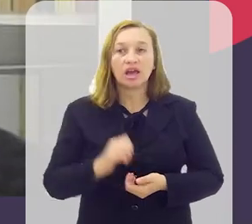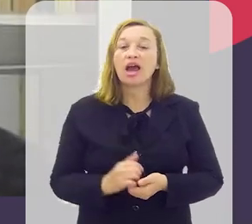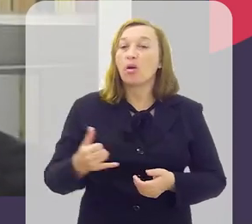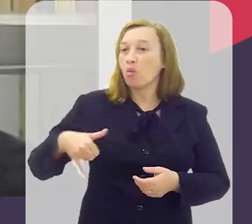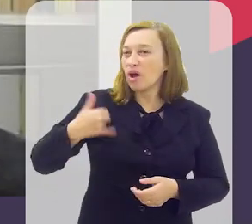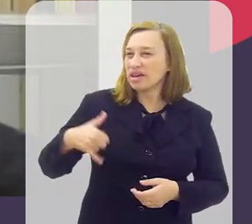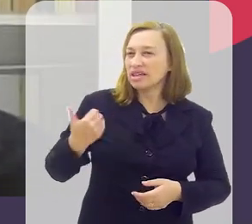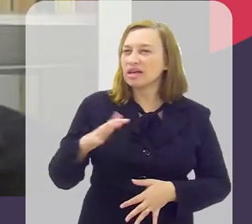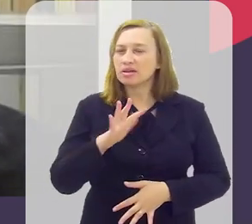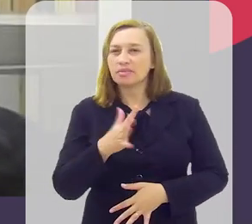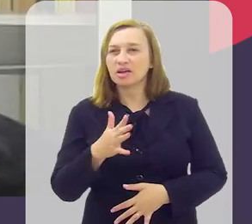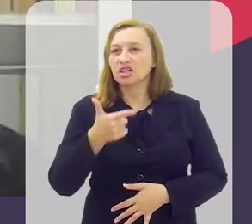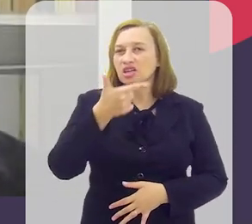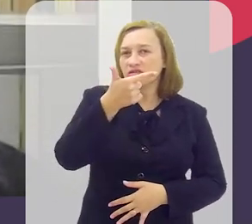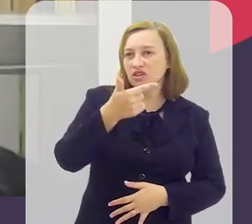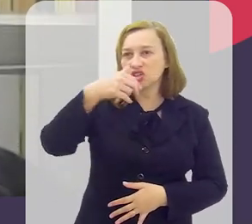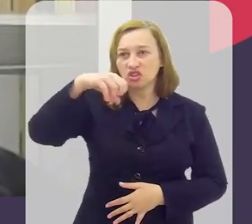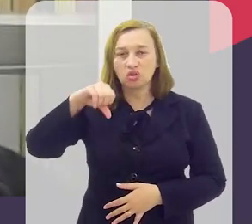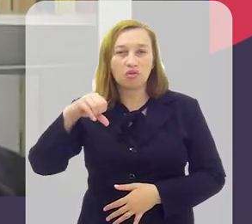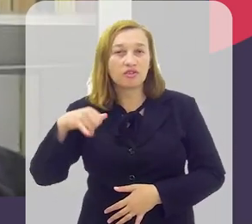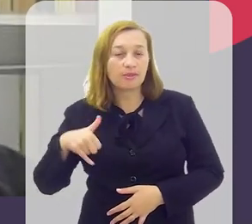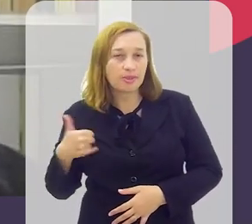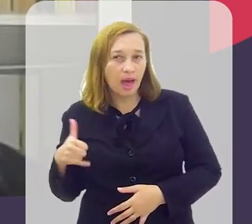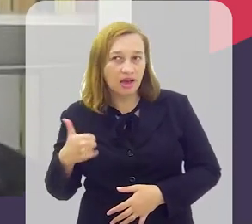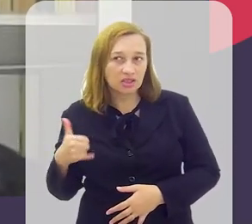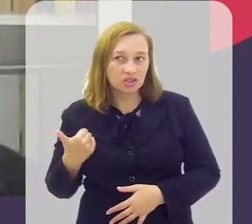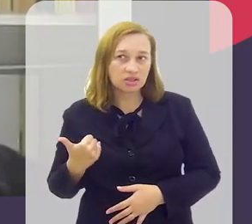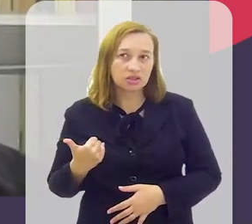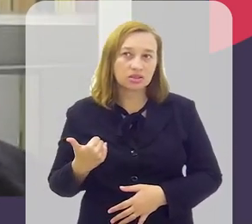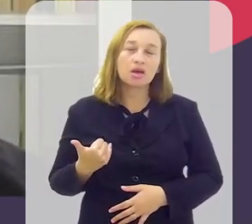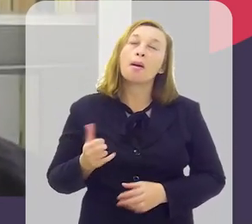relação à idade, a média foi de 29 anos,